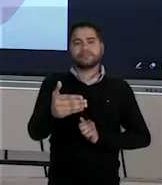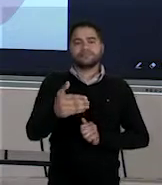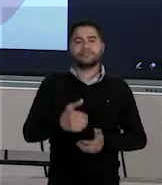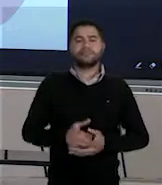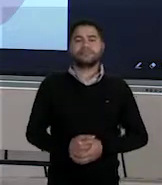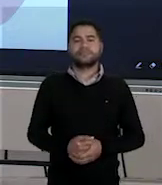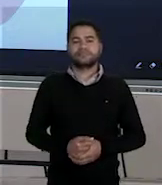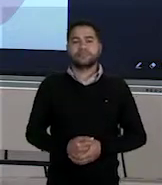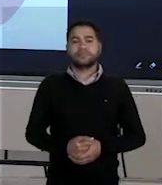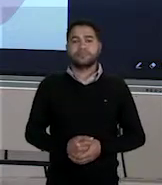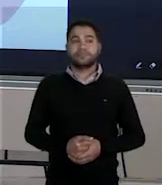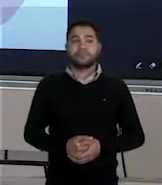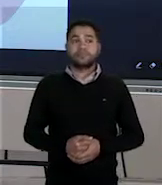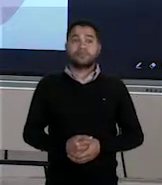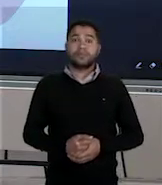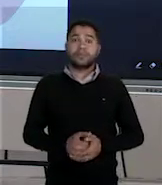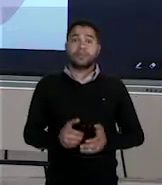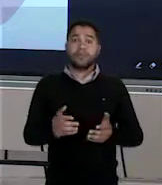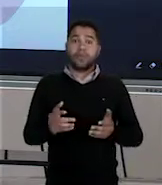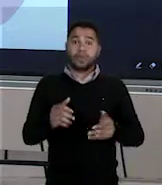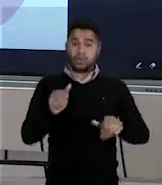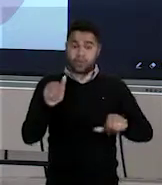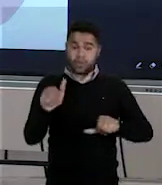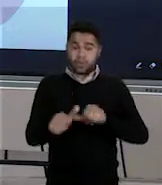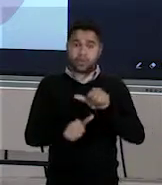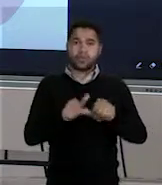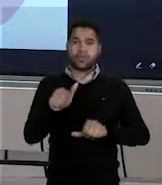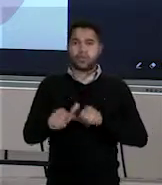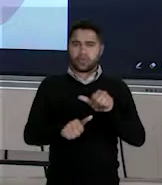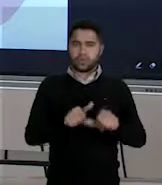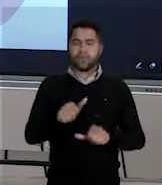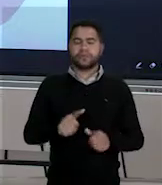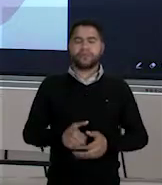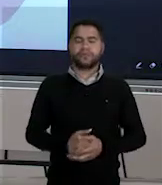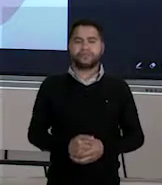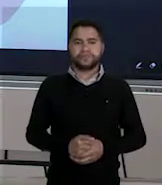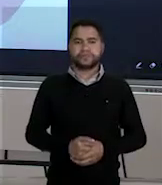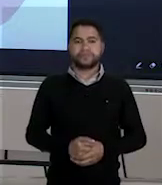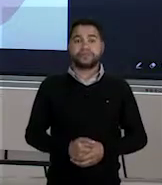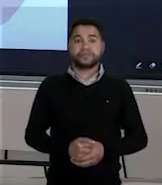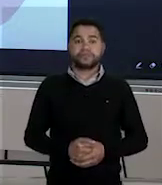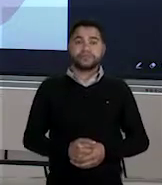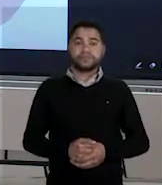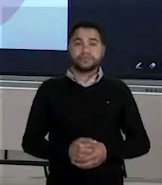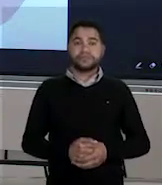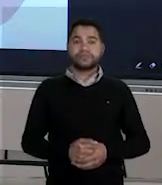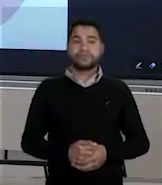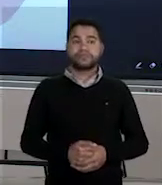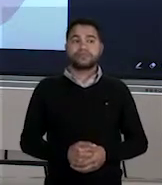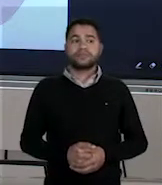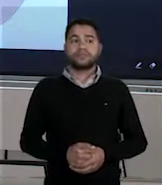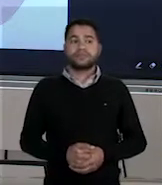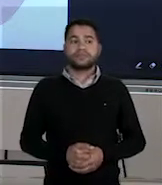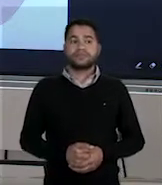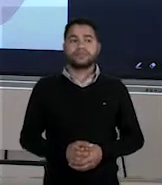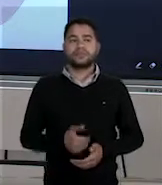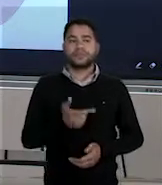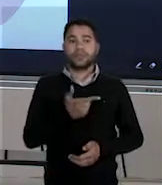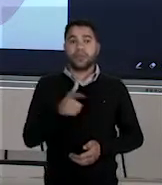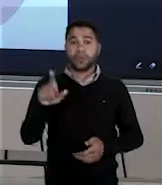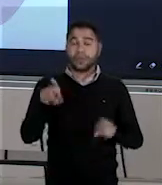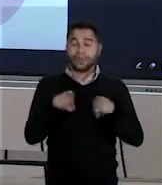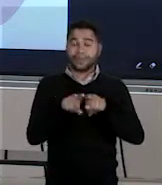dia, quando você faz a troca ali dos coletores. Então, meninas, uma outra